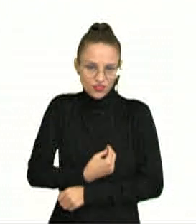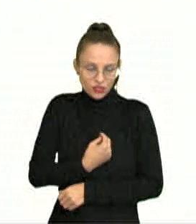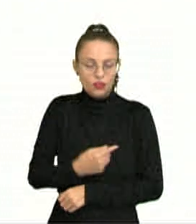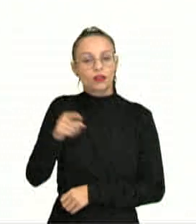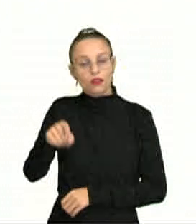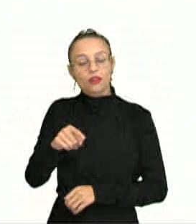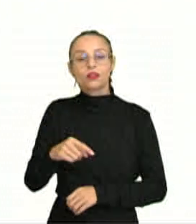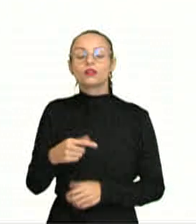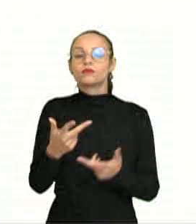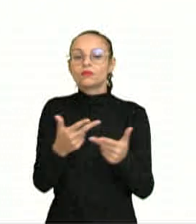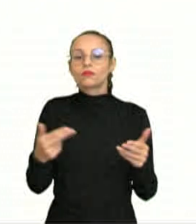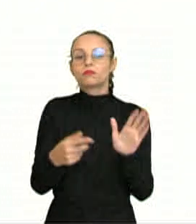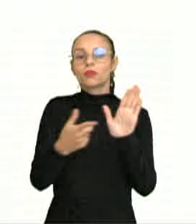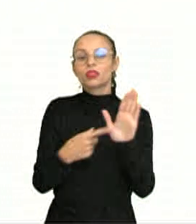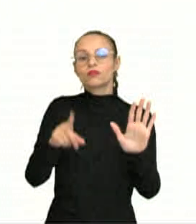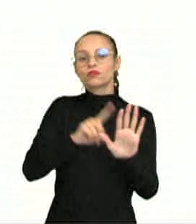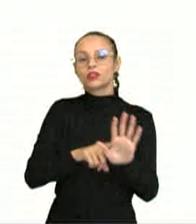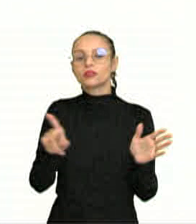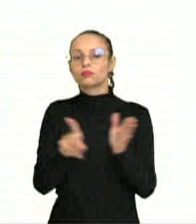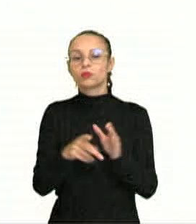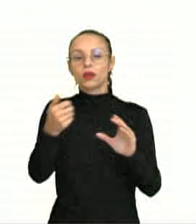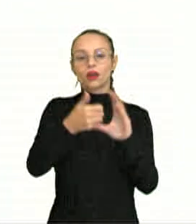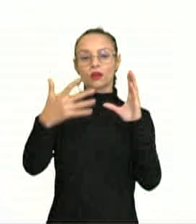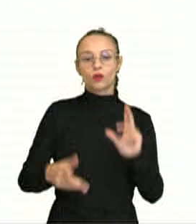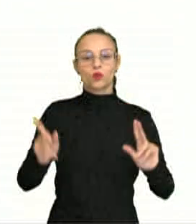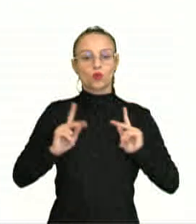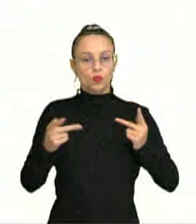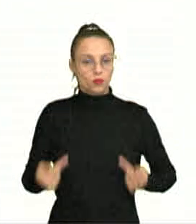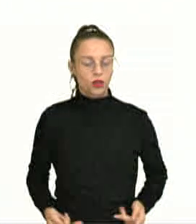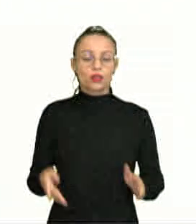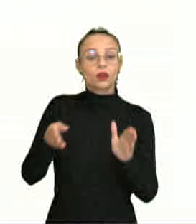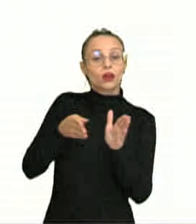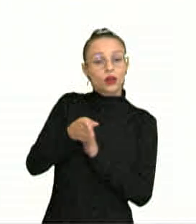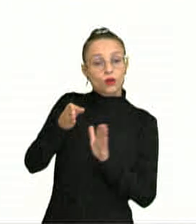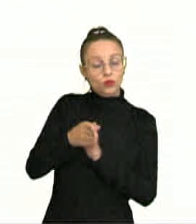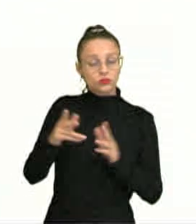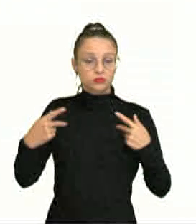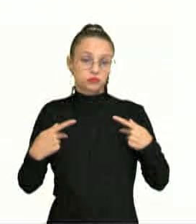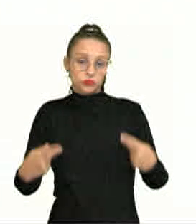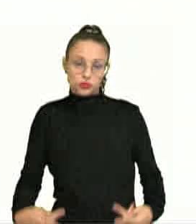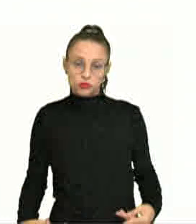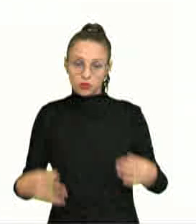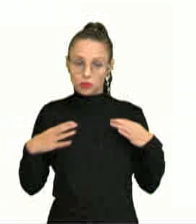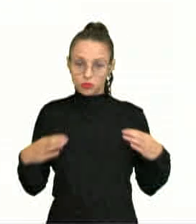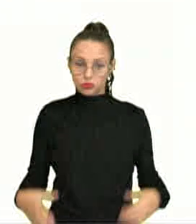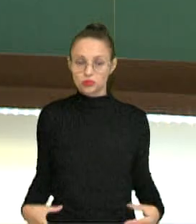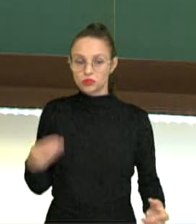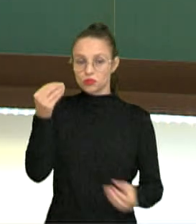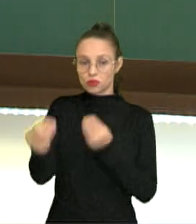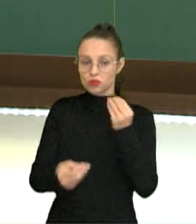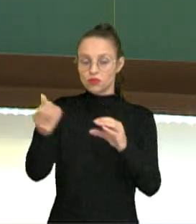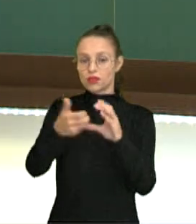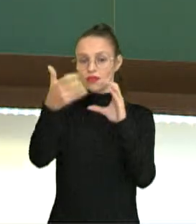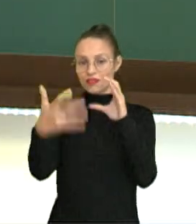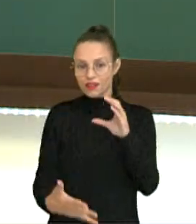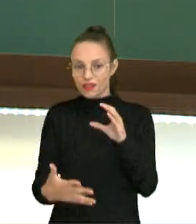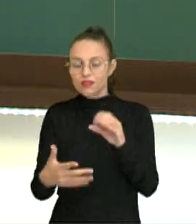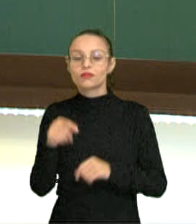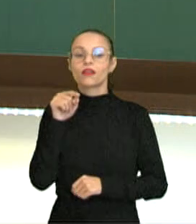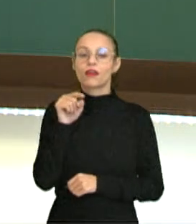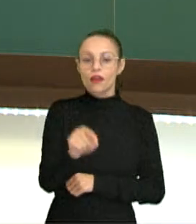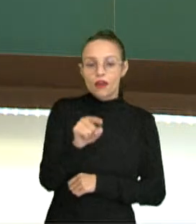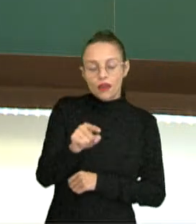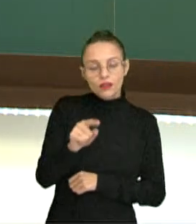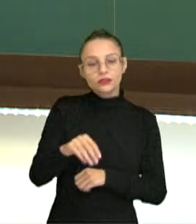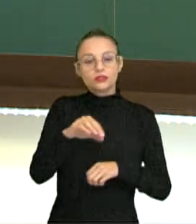metaforiza aspectos da natureza humana. Lições com tal façanha. Na caracterização das personagens do